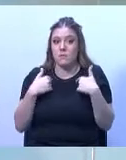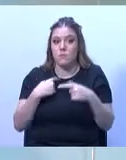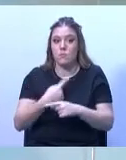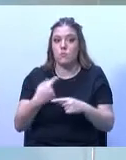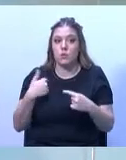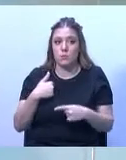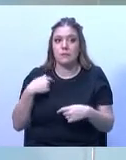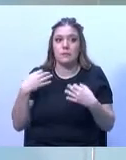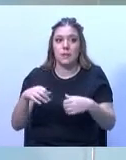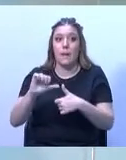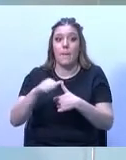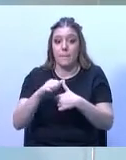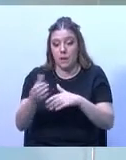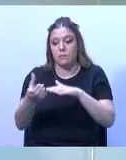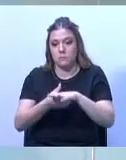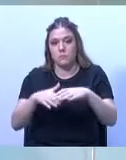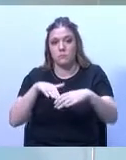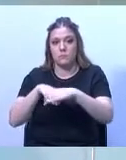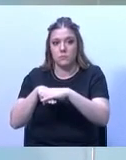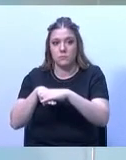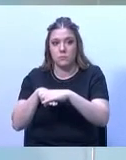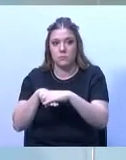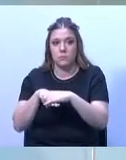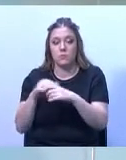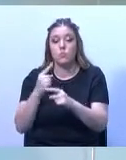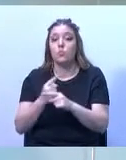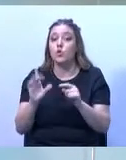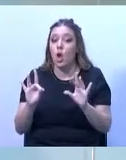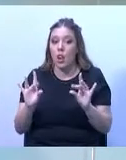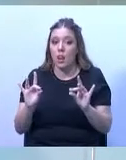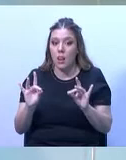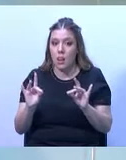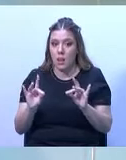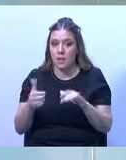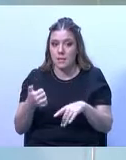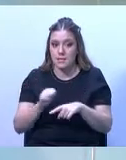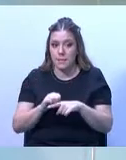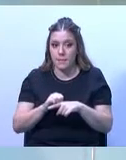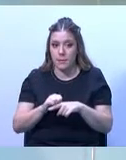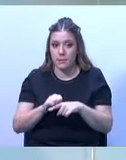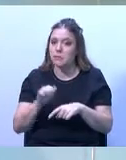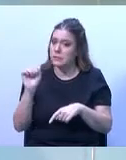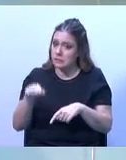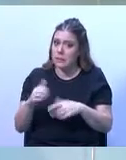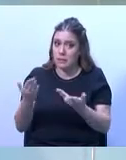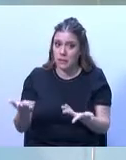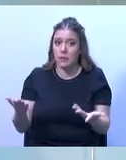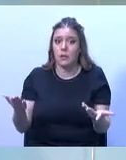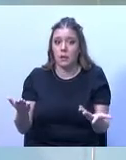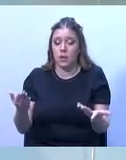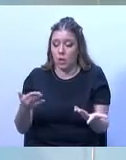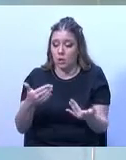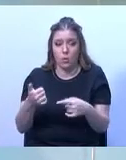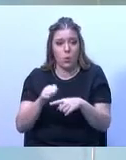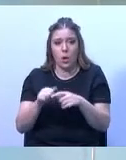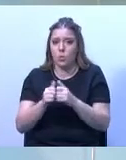que calçar uma meia para andar... Porque colam ao sapato, não é isso? Sim, e o meu calçado é